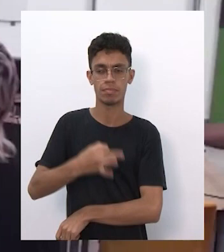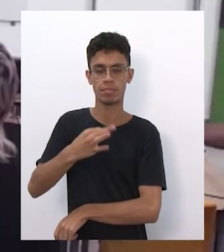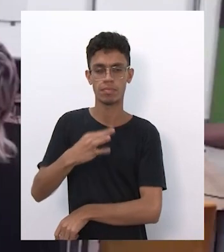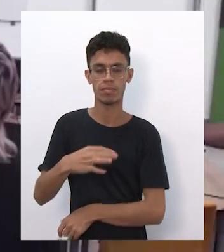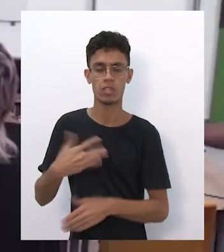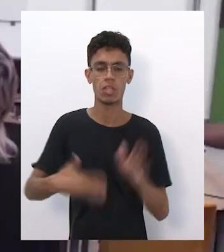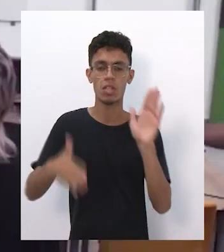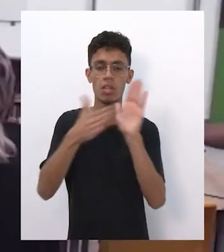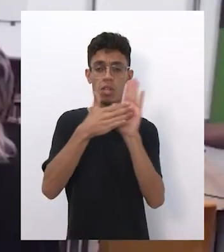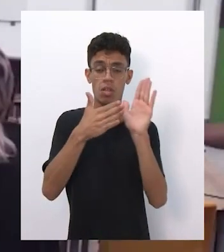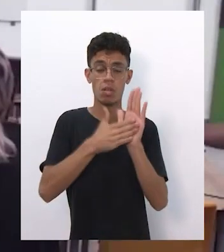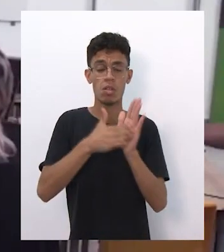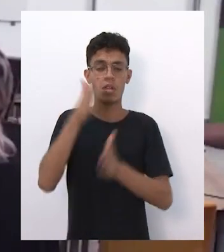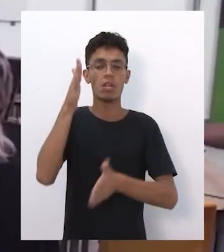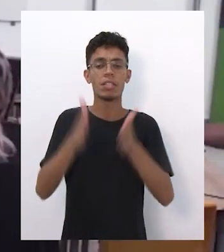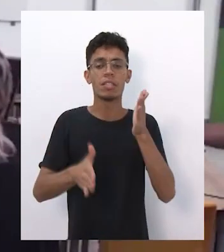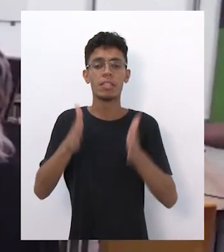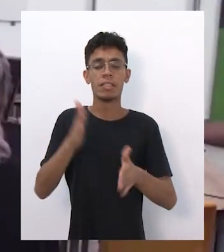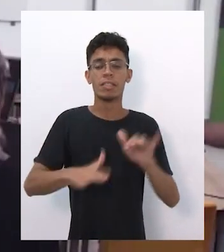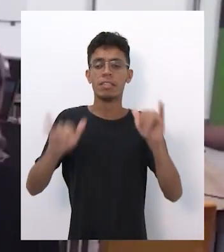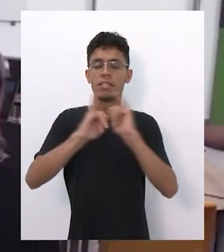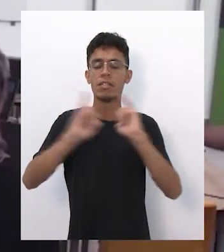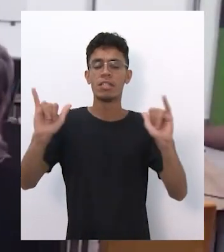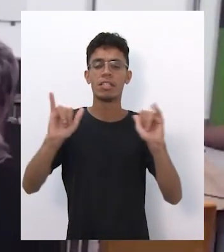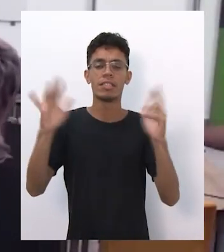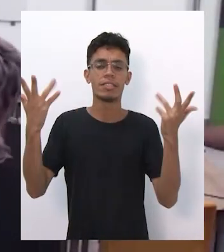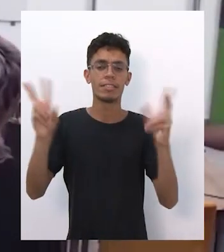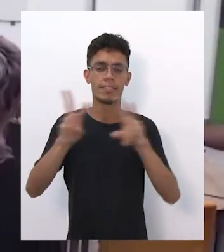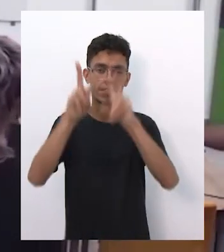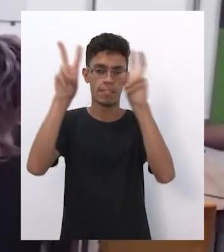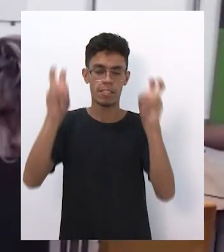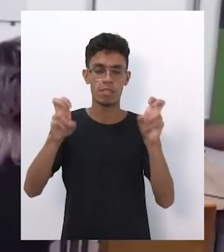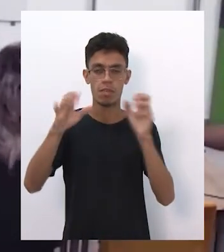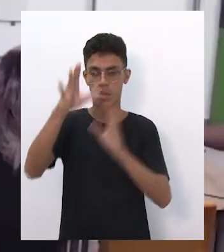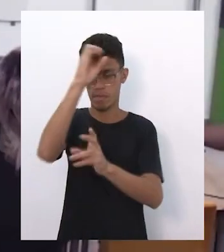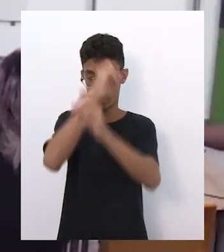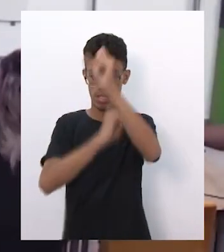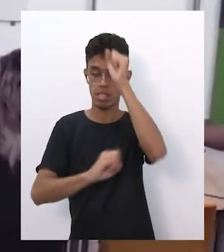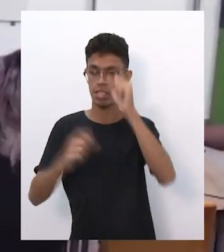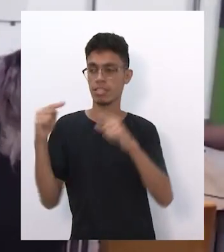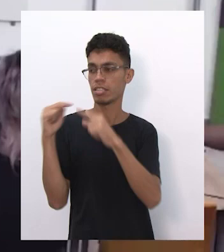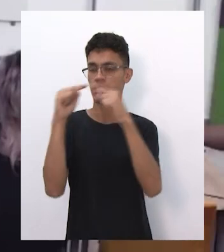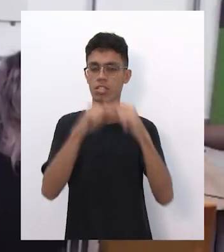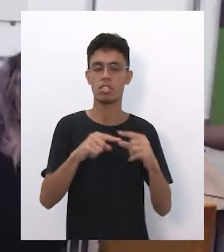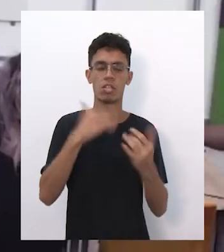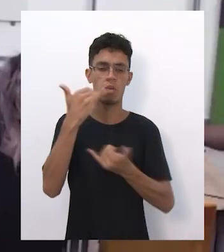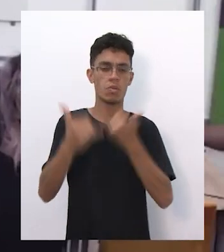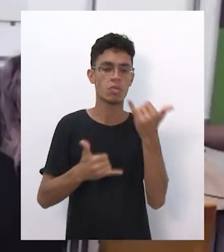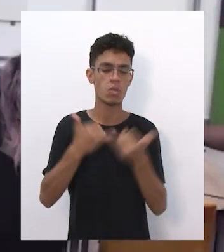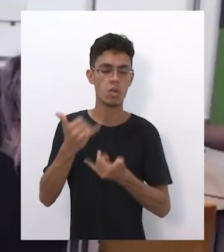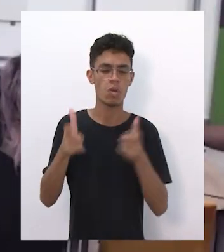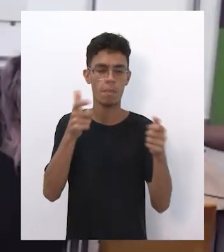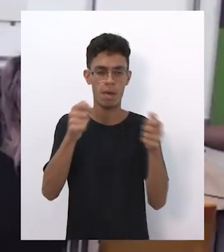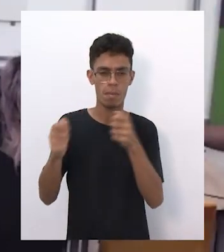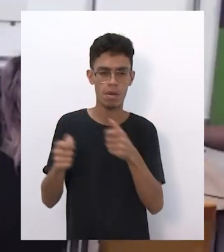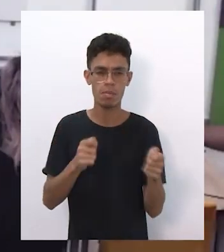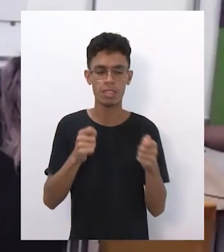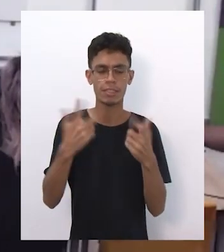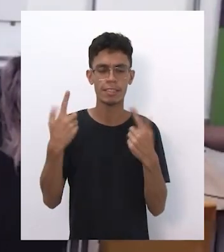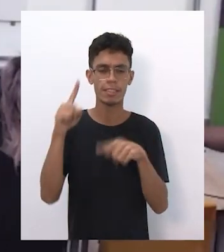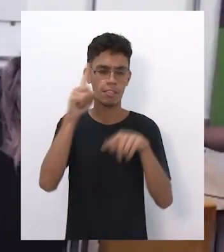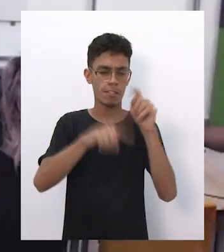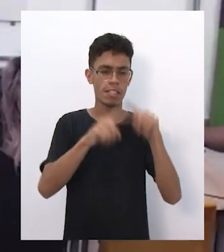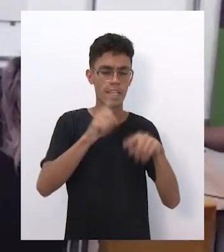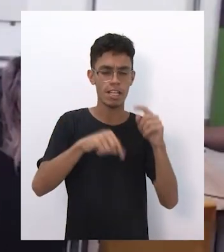estamos propondo aqui nesse momento, então, falar um pouquinho sobre essa aprendizagem baseada em jogos e utilizando como recurso